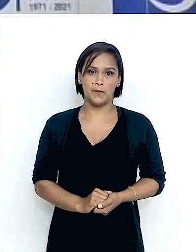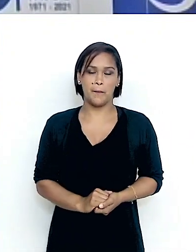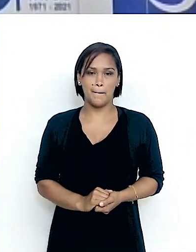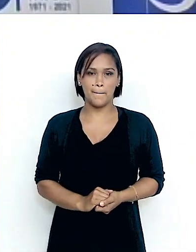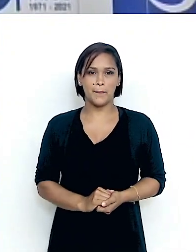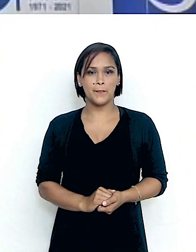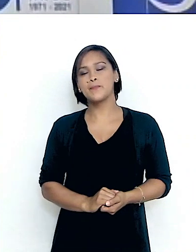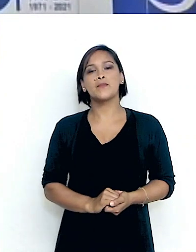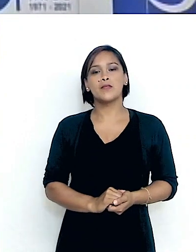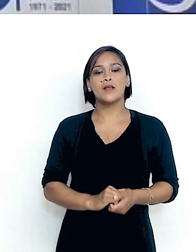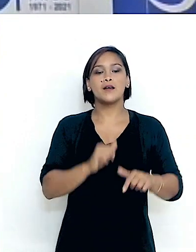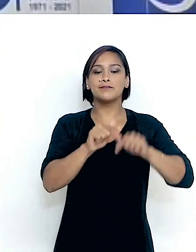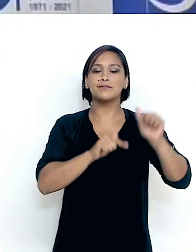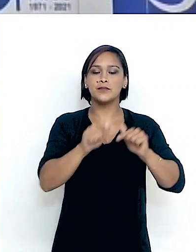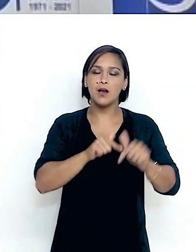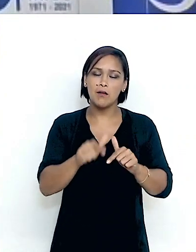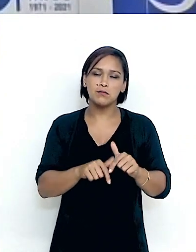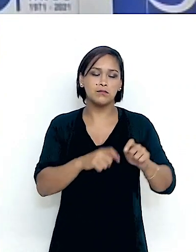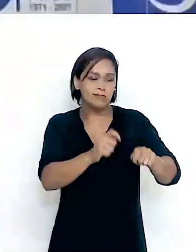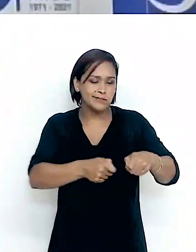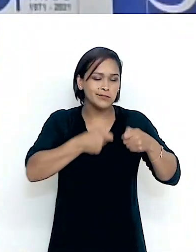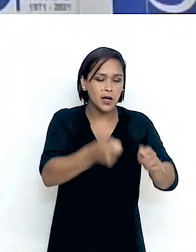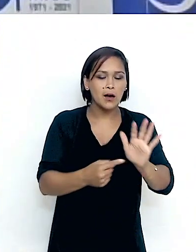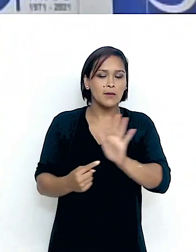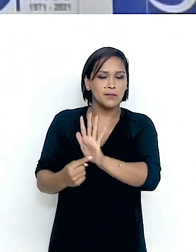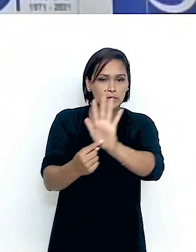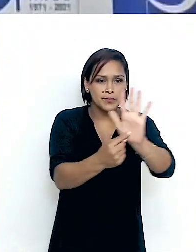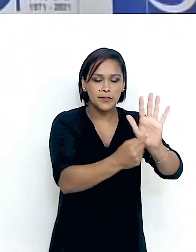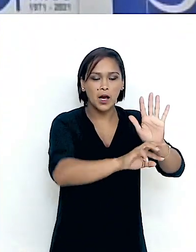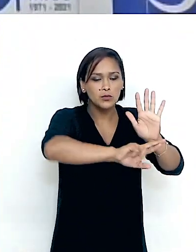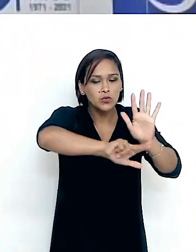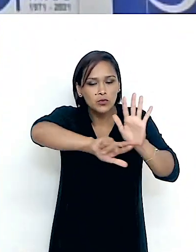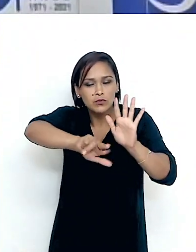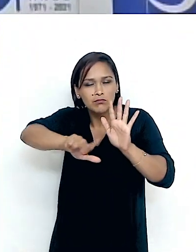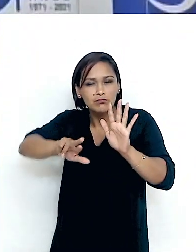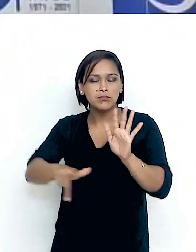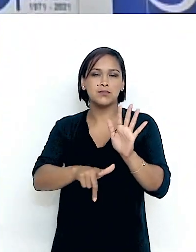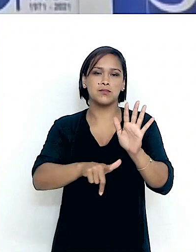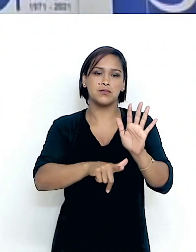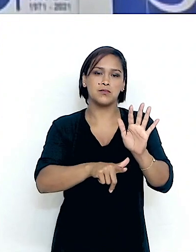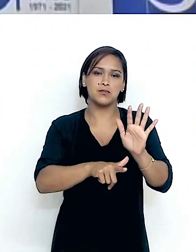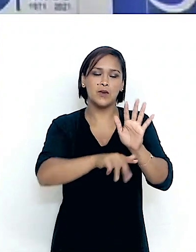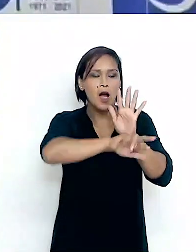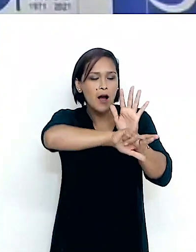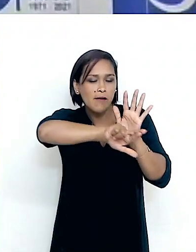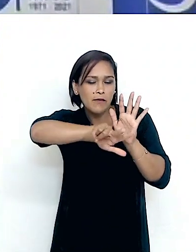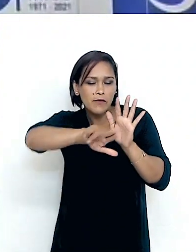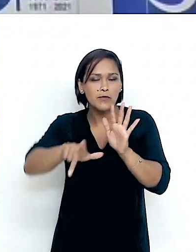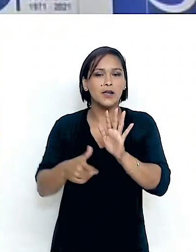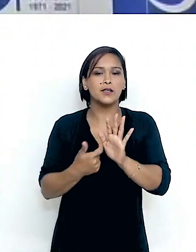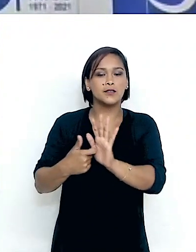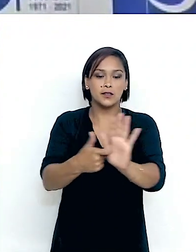E esse é um trabalho que a gente tem feito em diferentes maneiras, em cada um dos momentos em que o agro